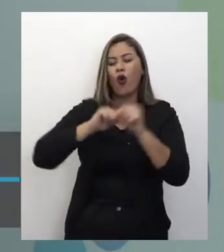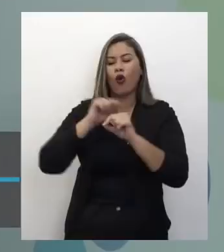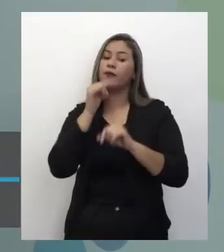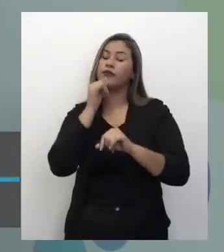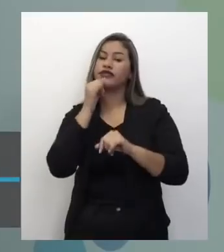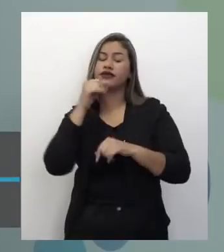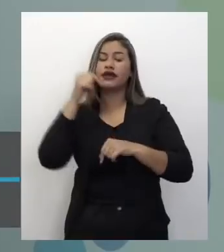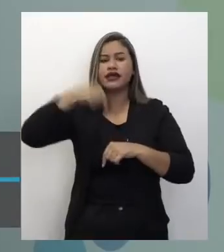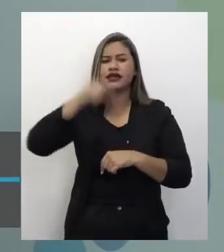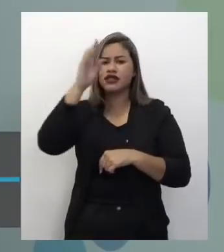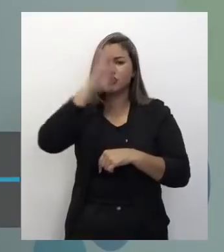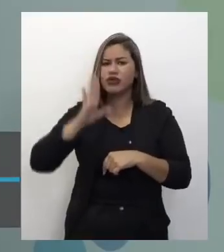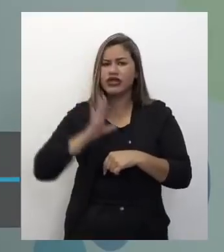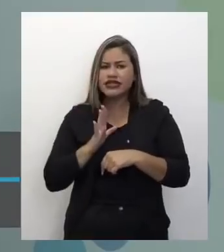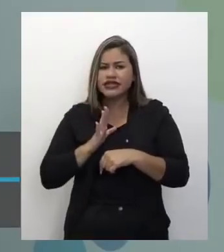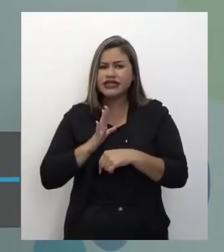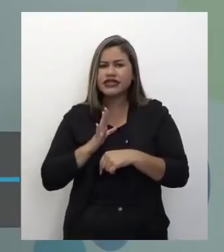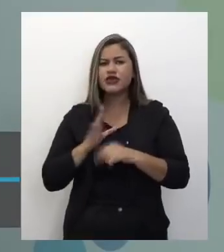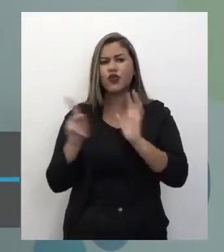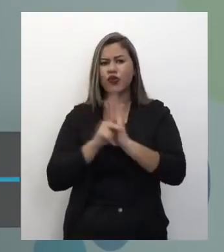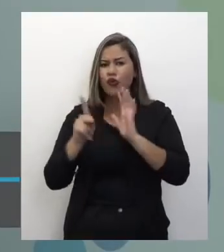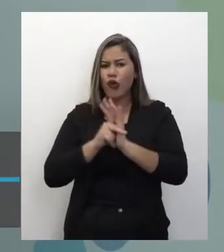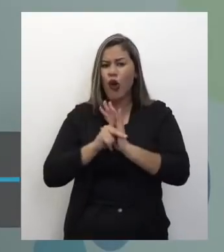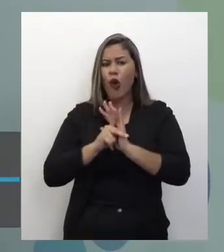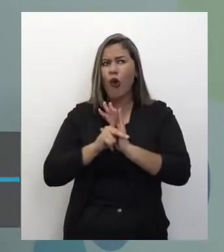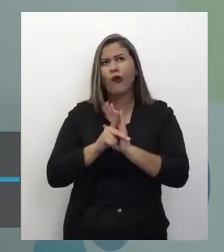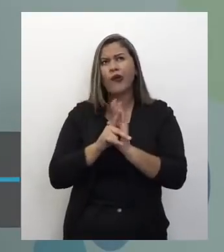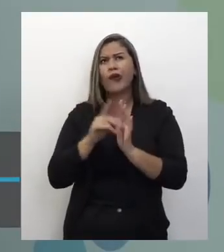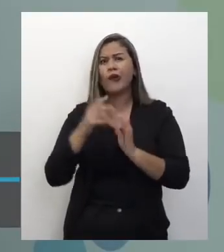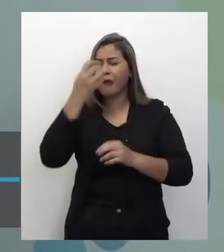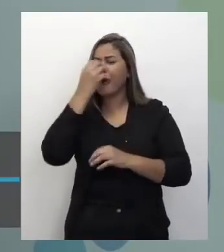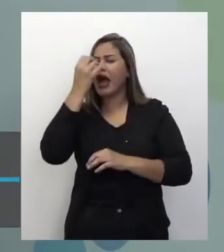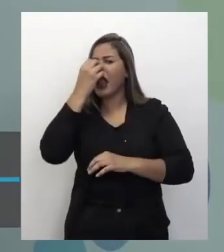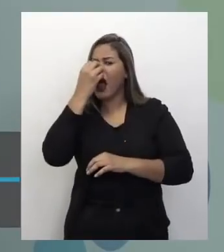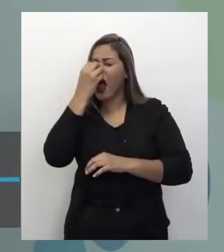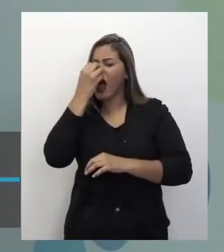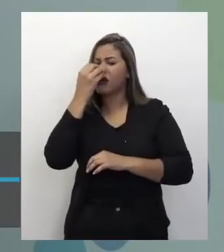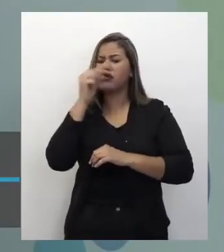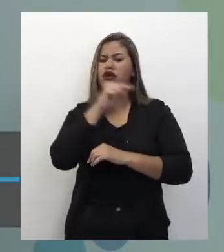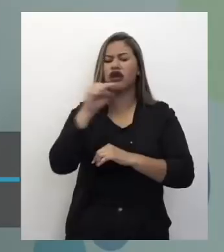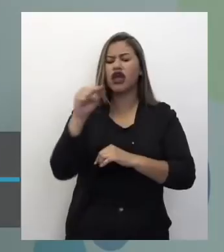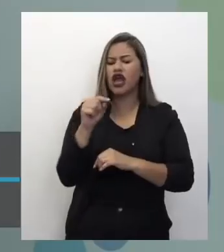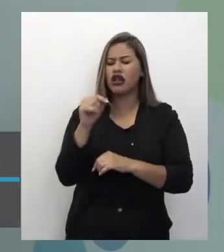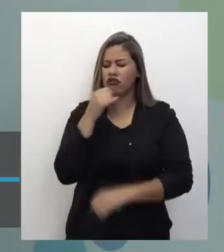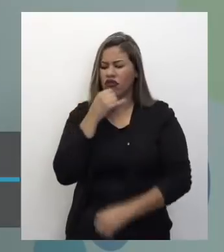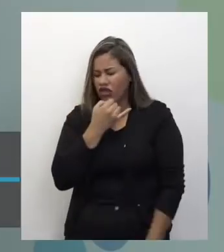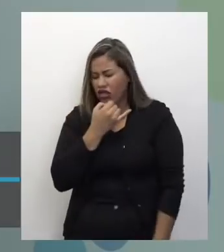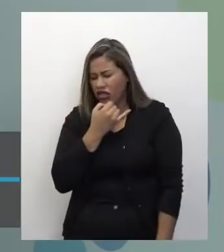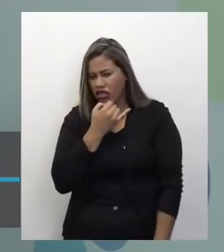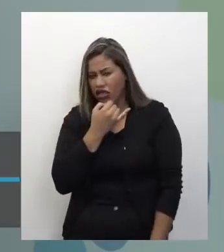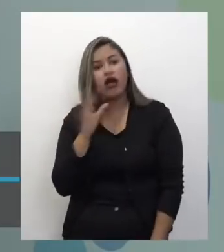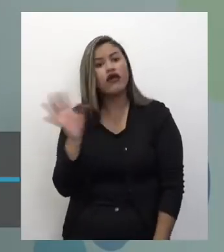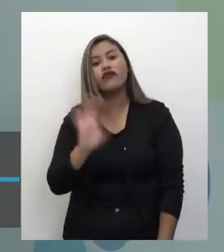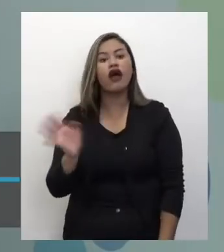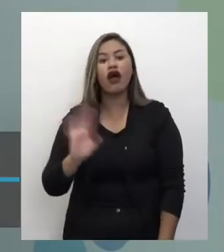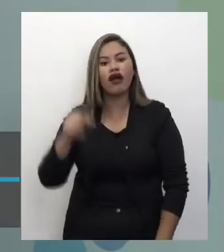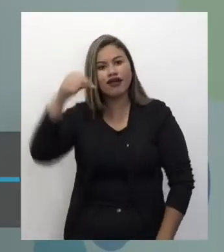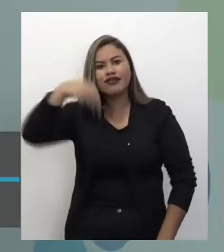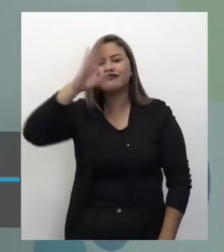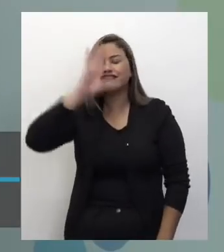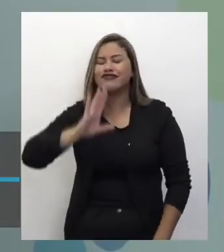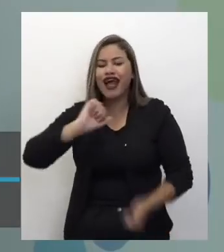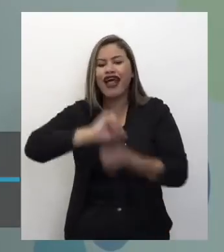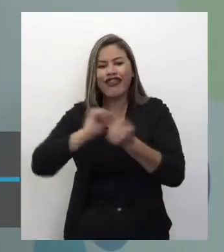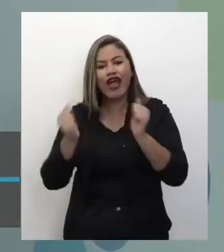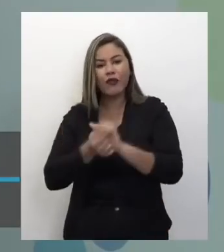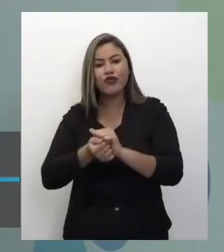triste, caladão, não é do gosto do brasileiro. O brasileiro ele é alegre, né? Ele gosta de dar risada. E aí o circo foi se